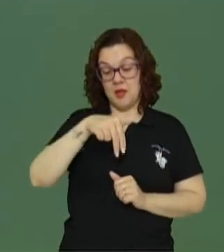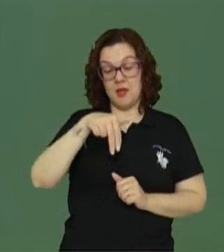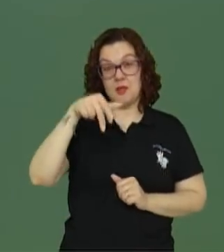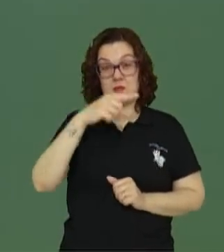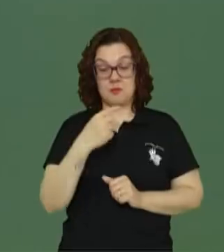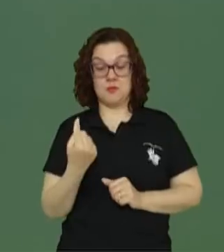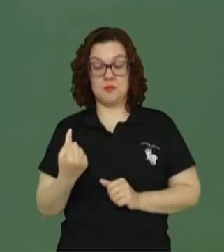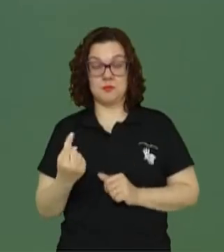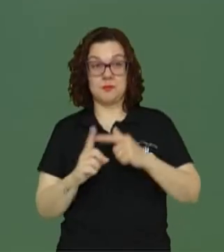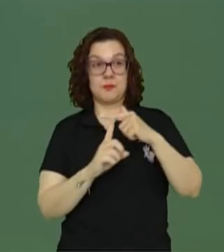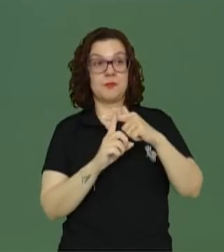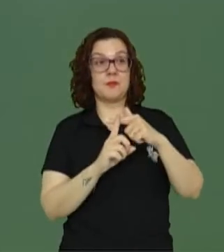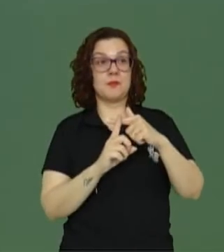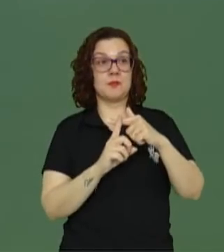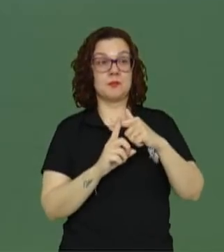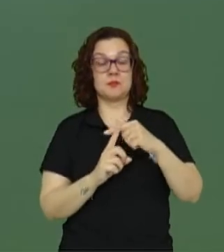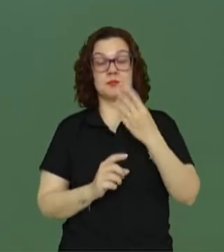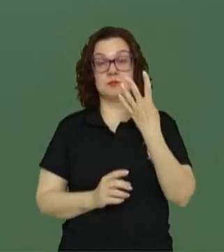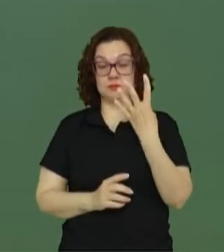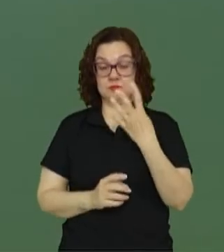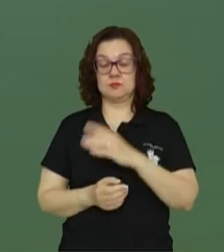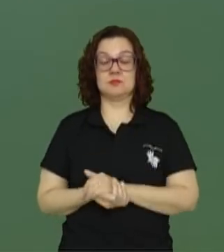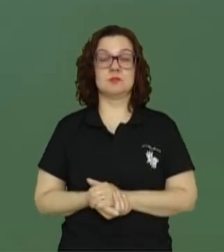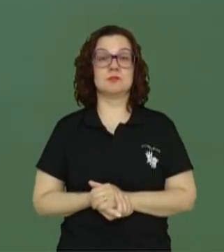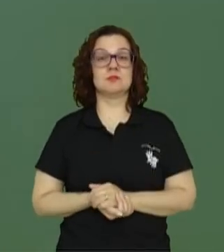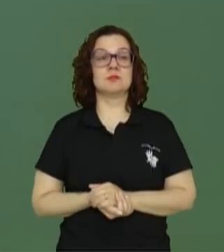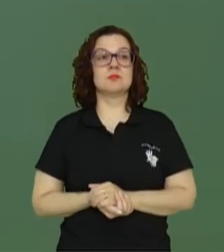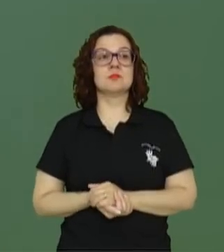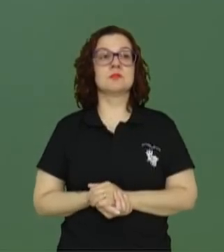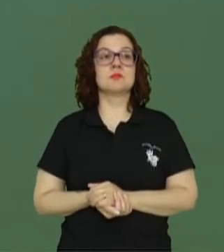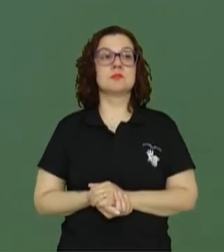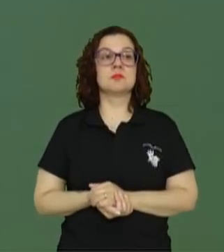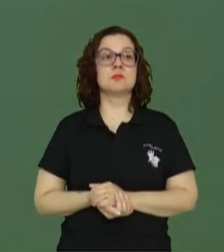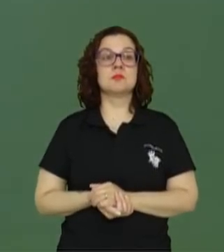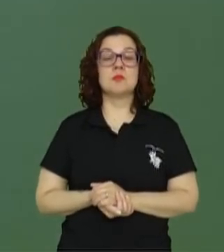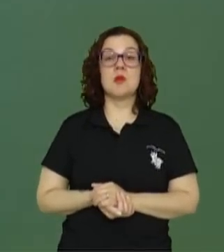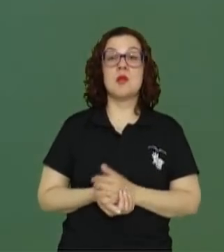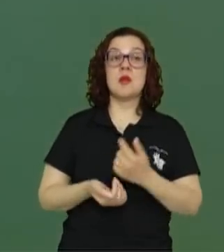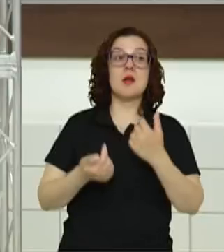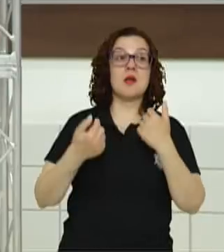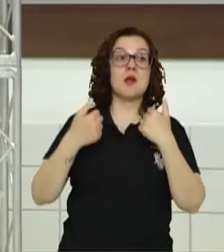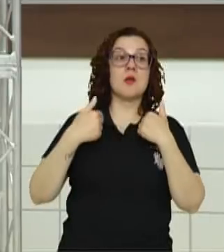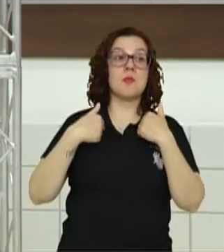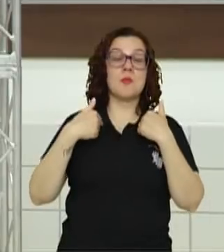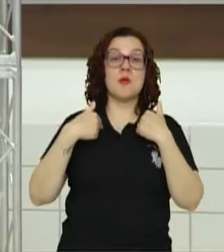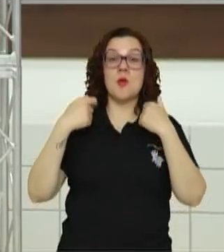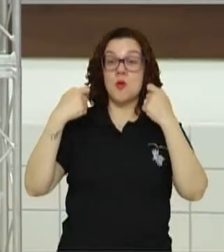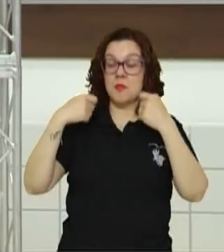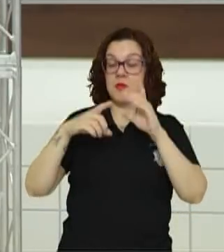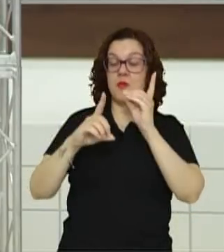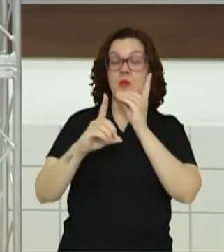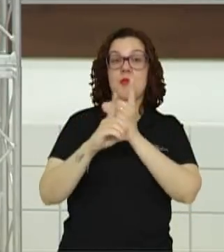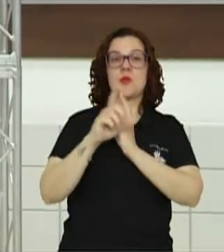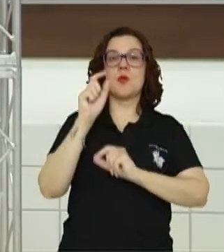N-1 mais 4. O que eu quero? Eu quero encontrar os números,